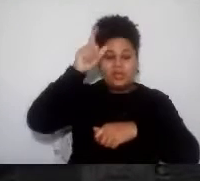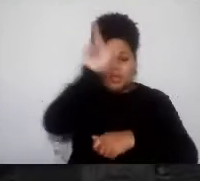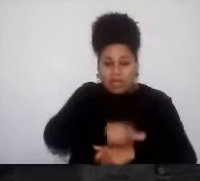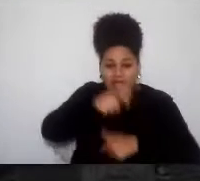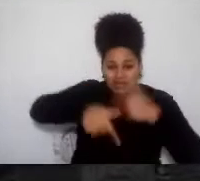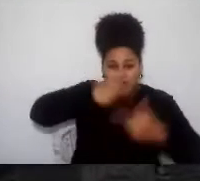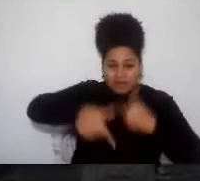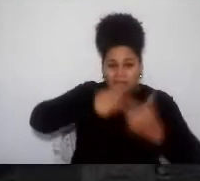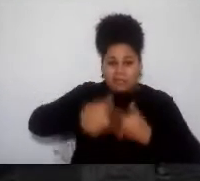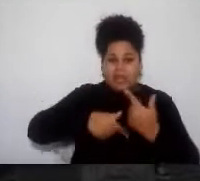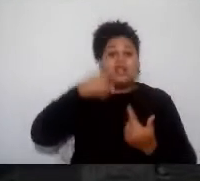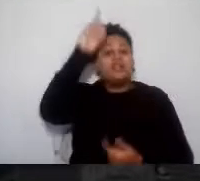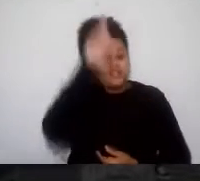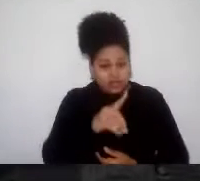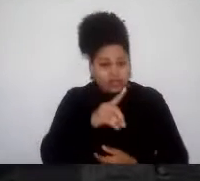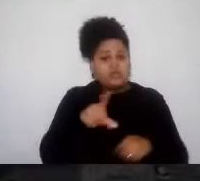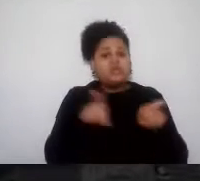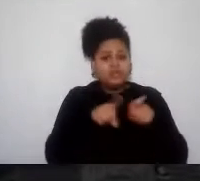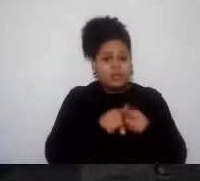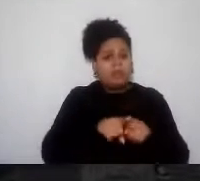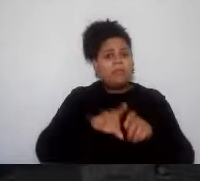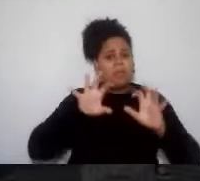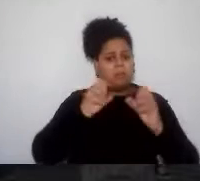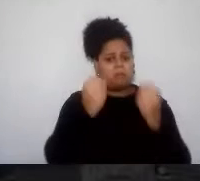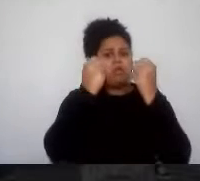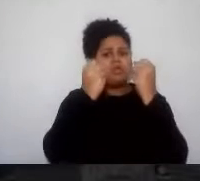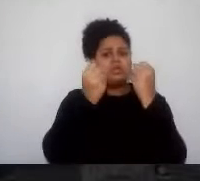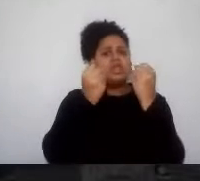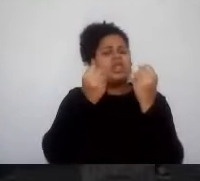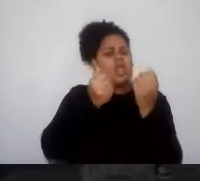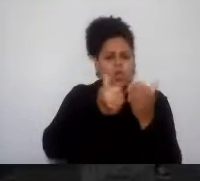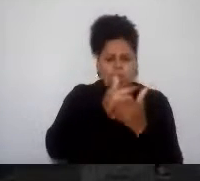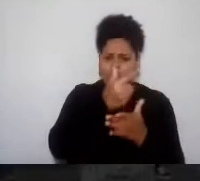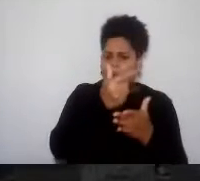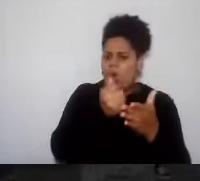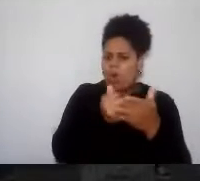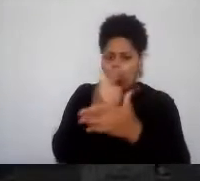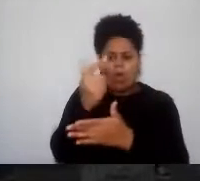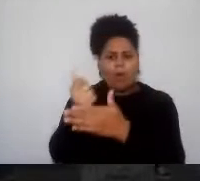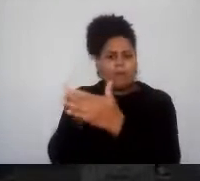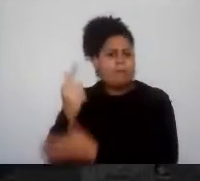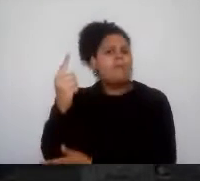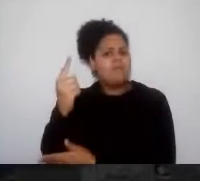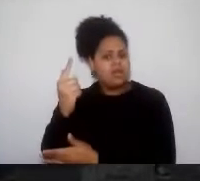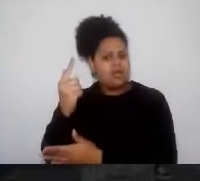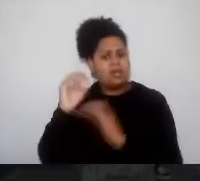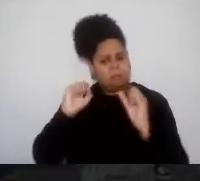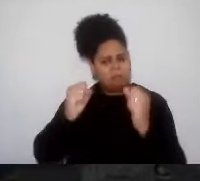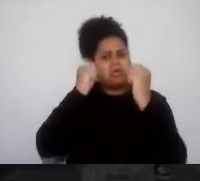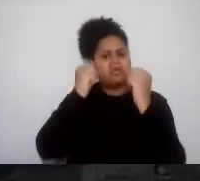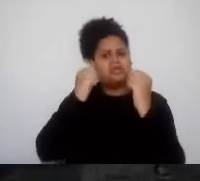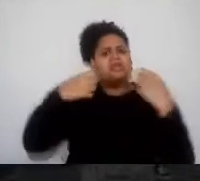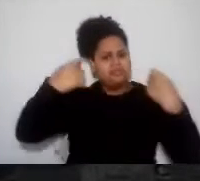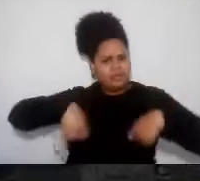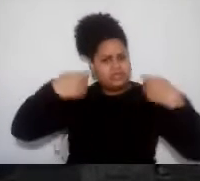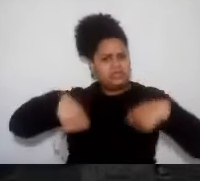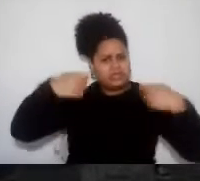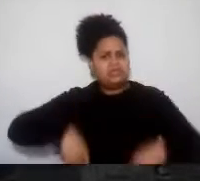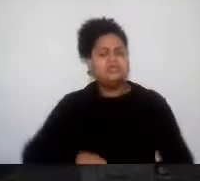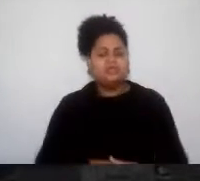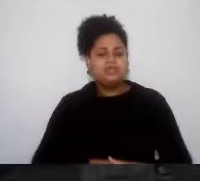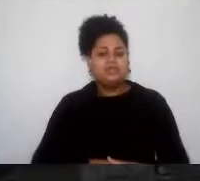compra. E isso fortalece a economia, fortalece a roda da economia, que é